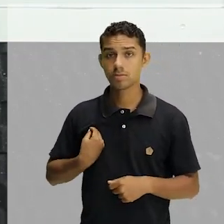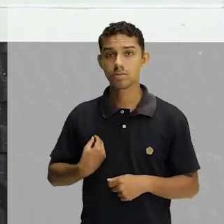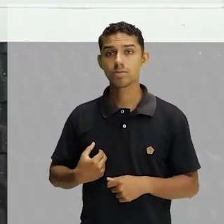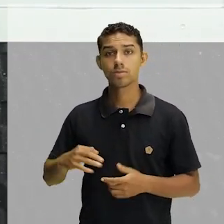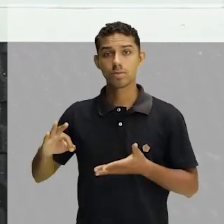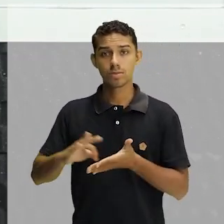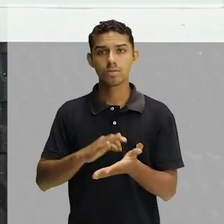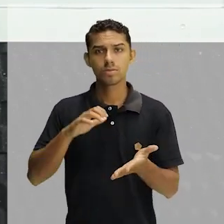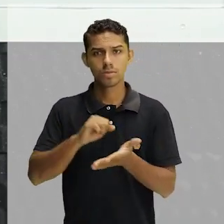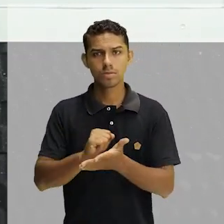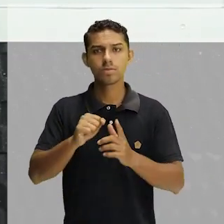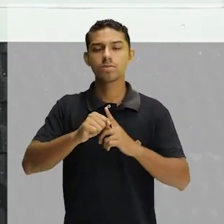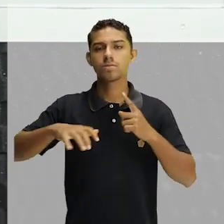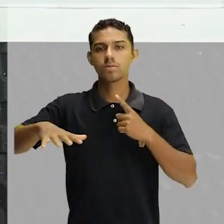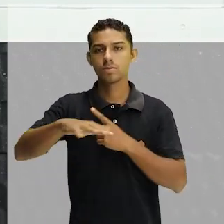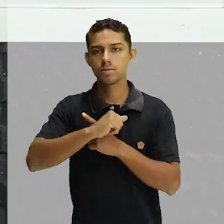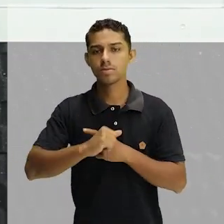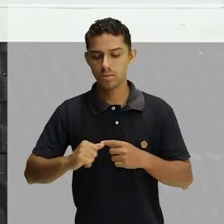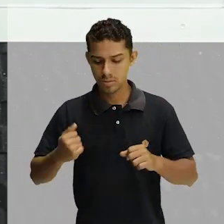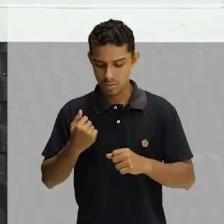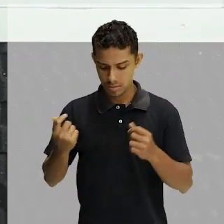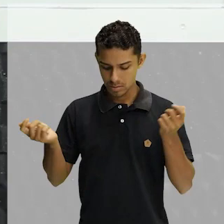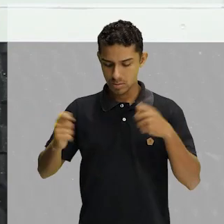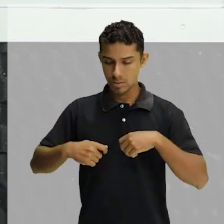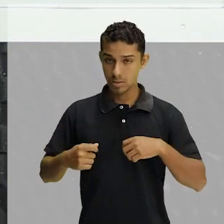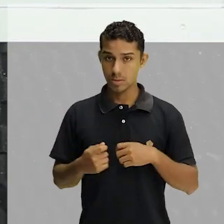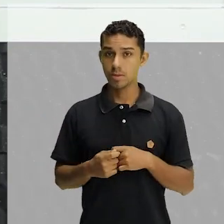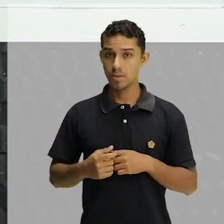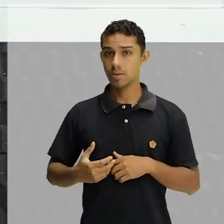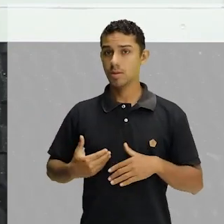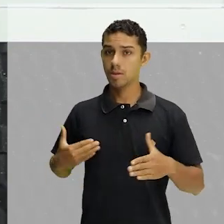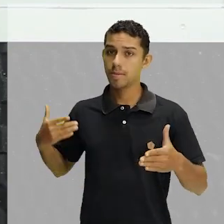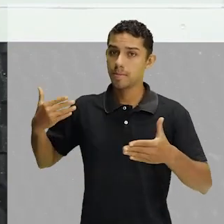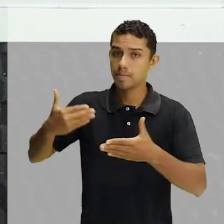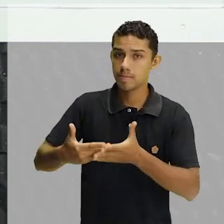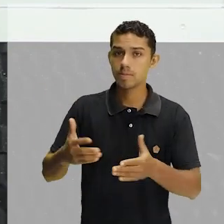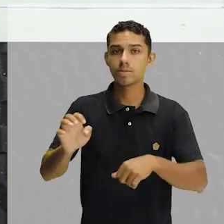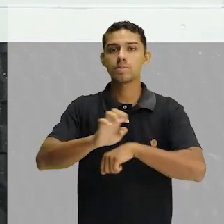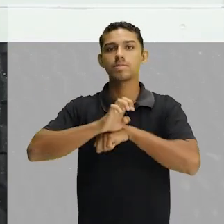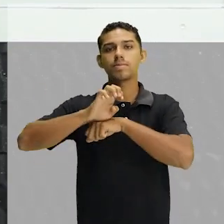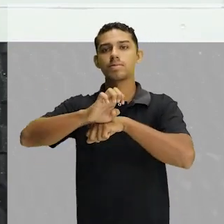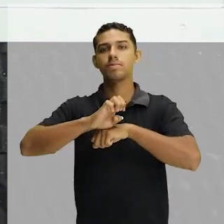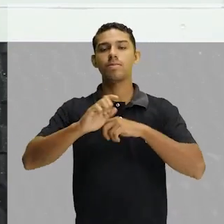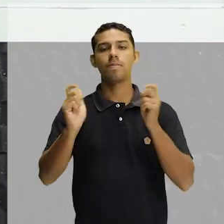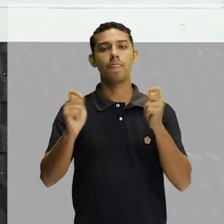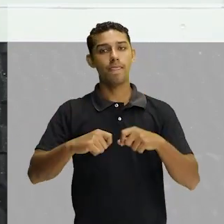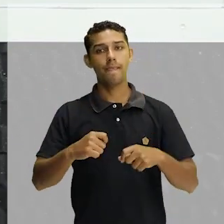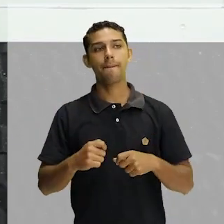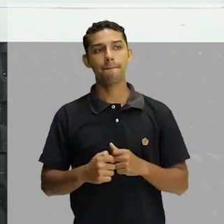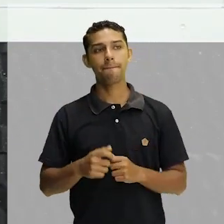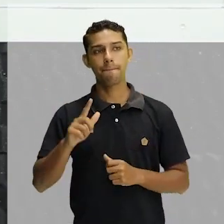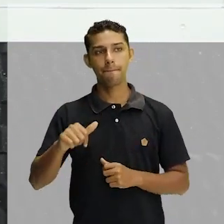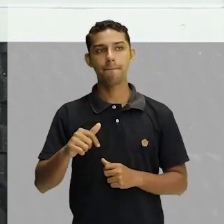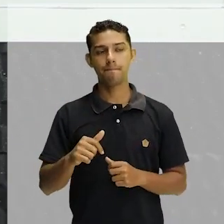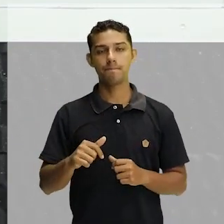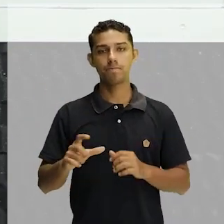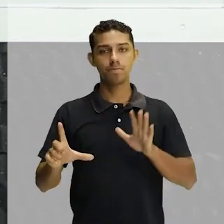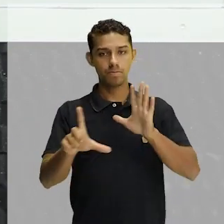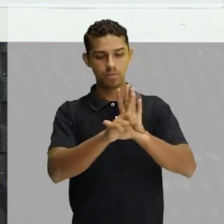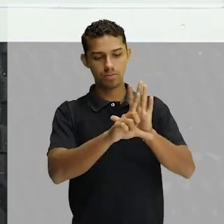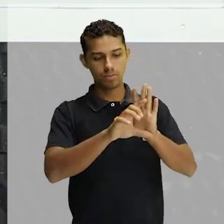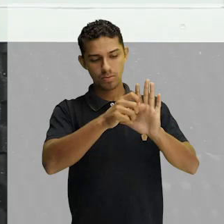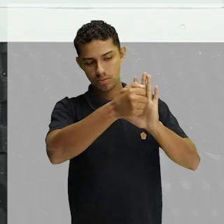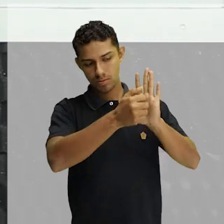contrato social, fazê-lo, firmá-lo, para chegar ao estado. Esse estado é instituído pela